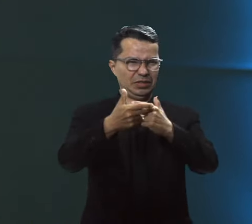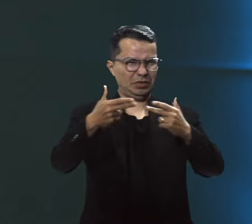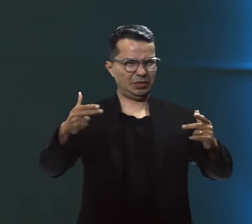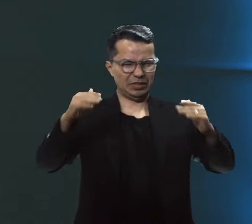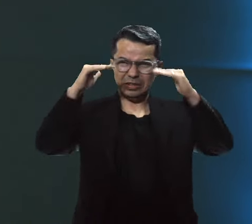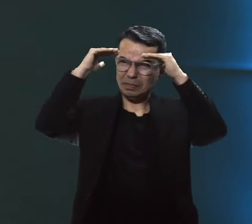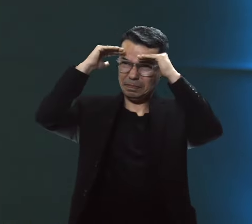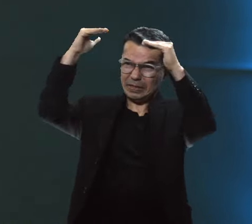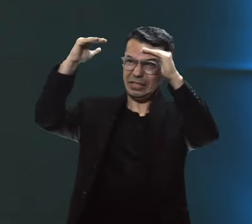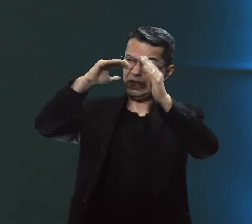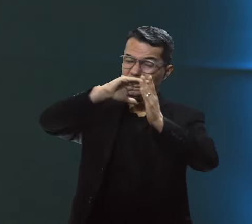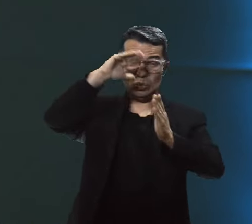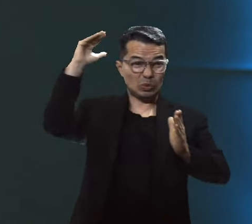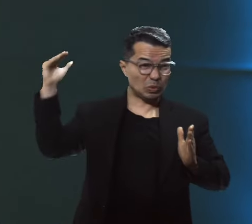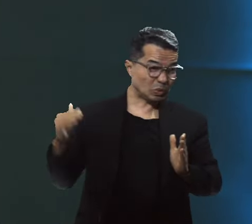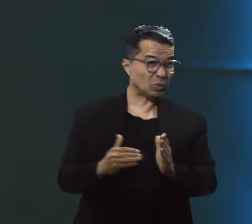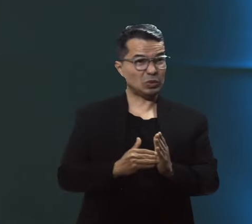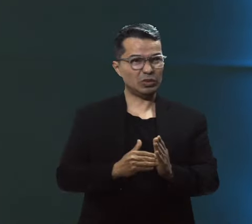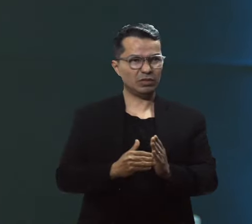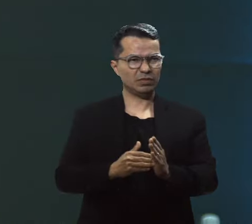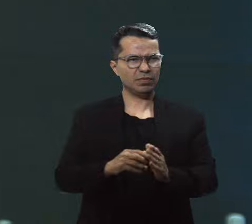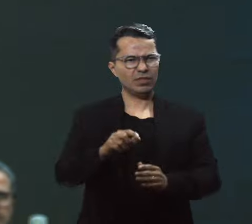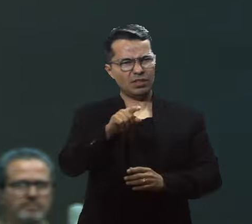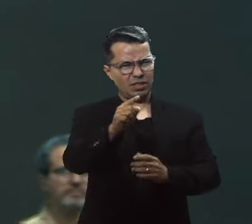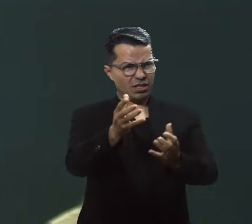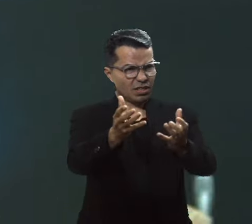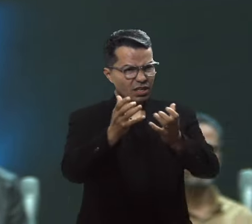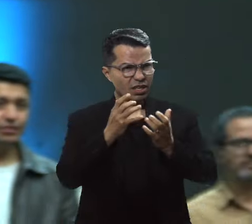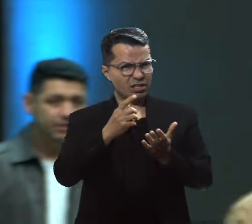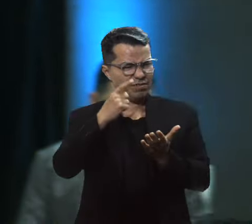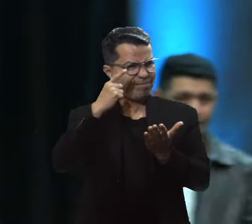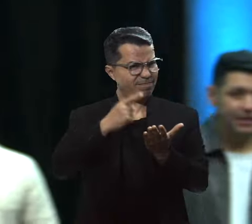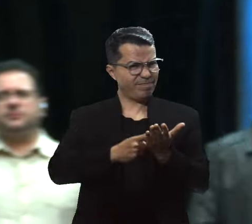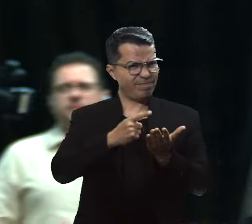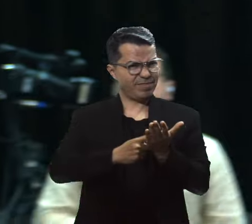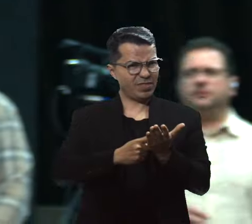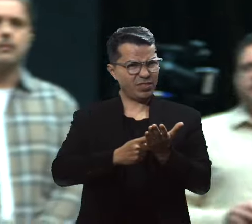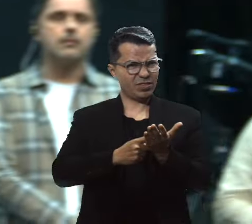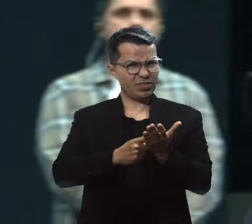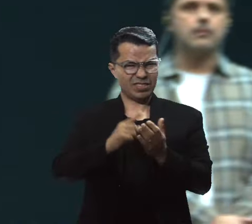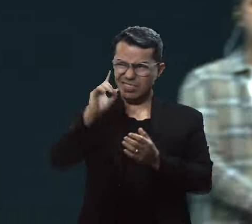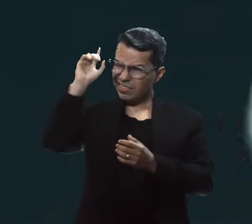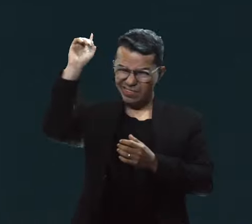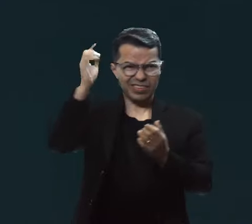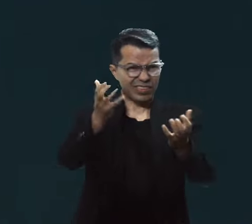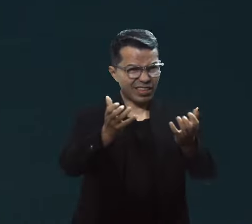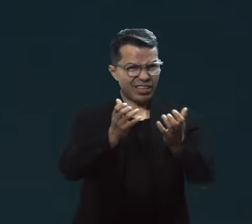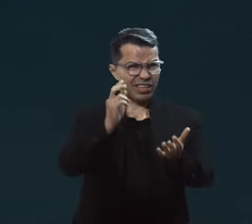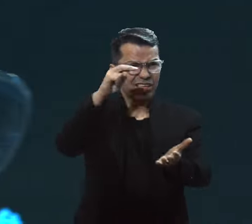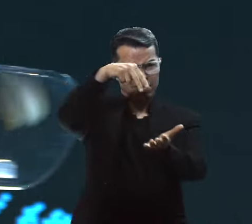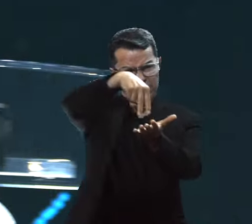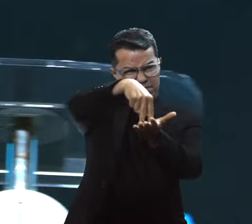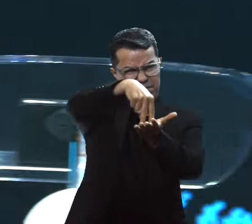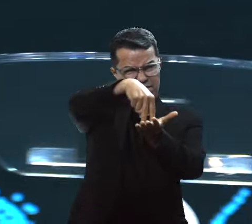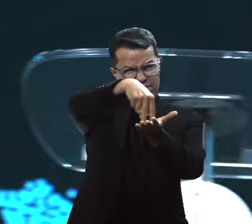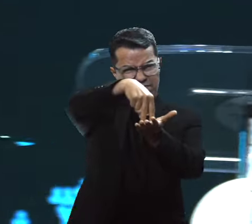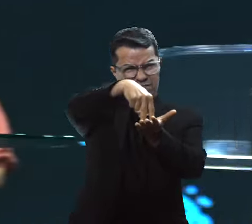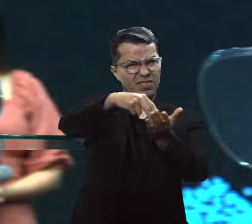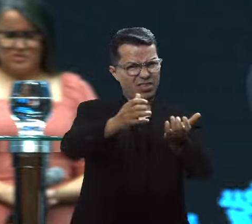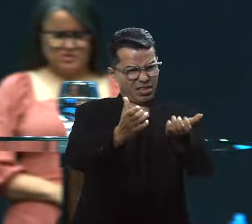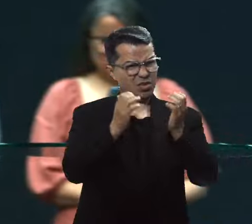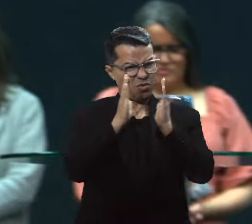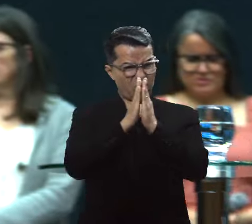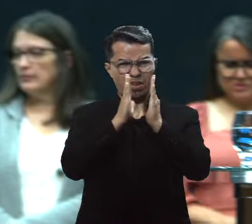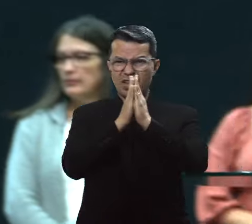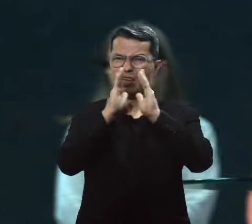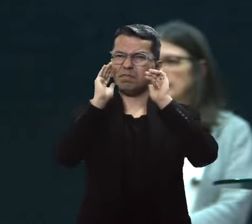agrada. Se você quer se comprometer com Deus dessa maneira, aonde você está, fica de pé agora. Eu quero orar por você, quero orar por você, quero